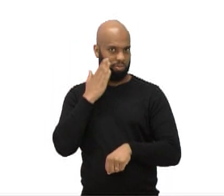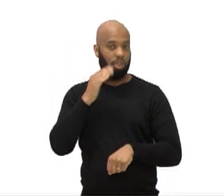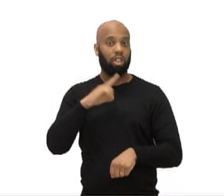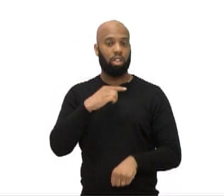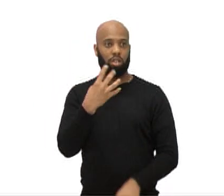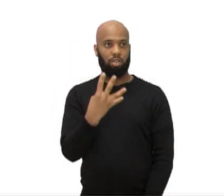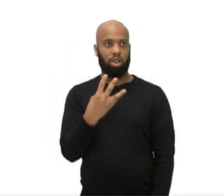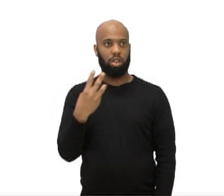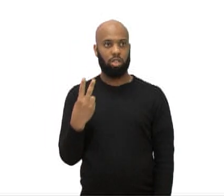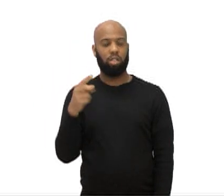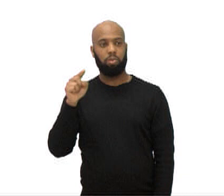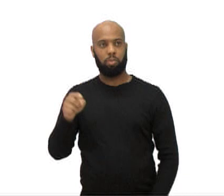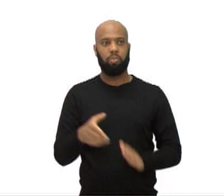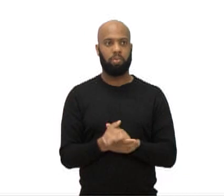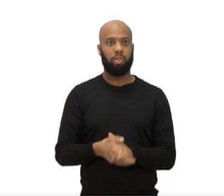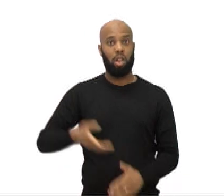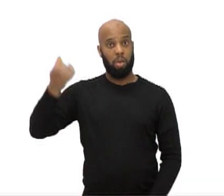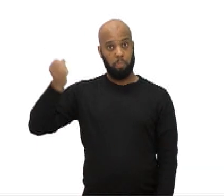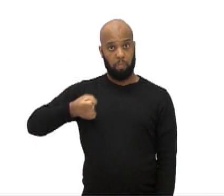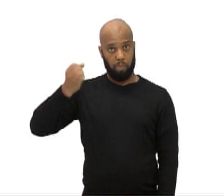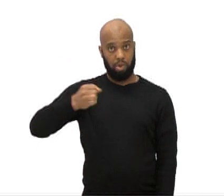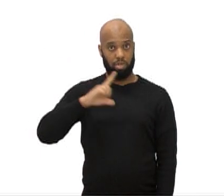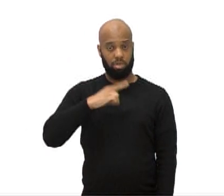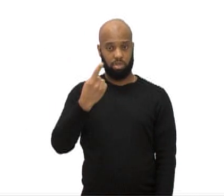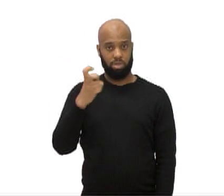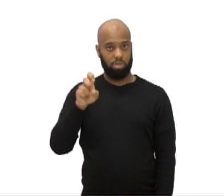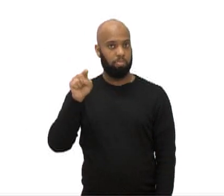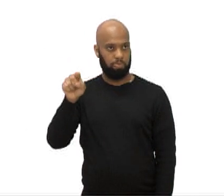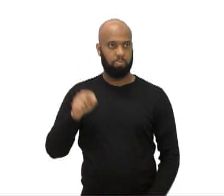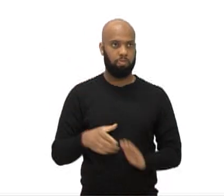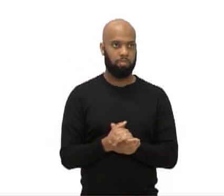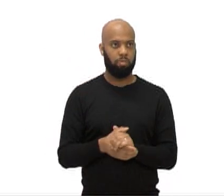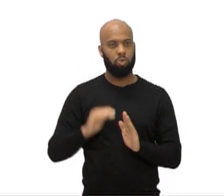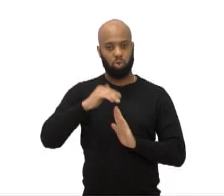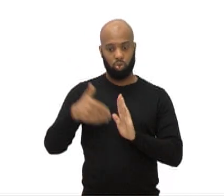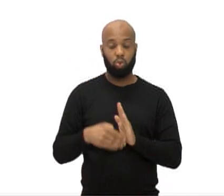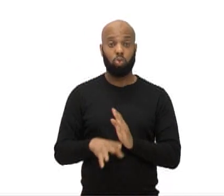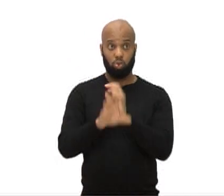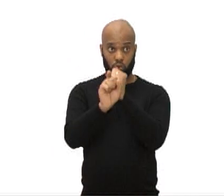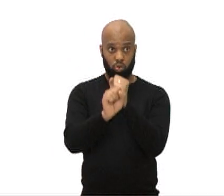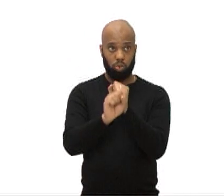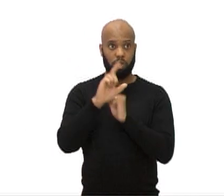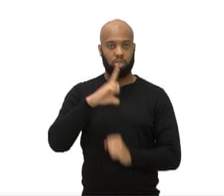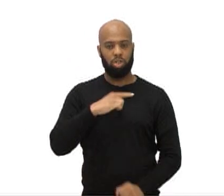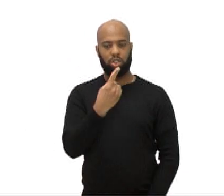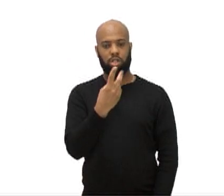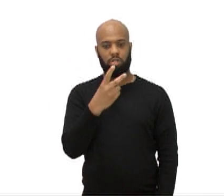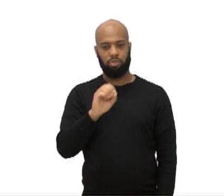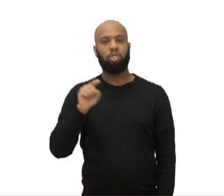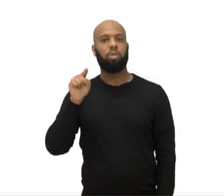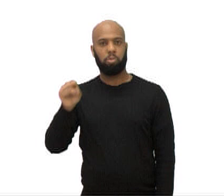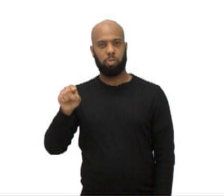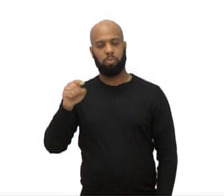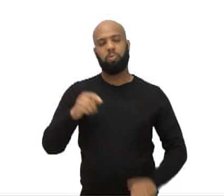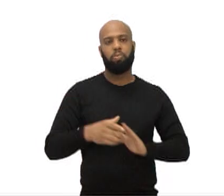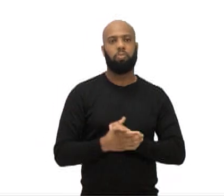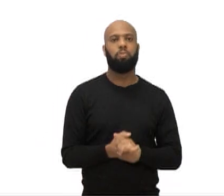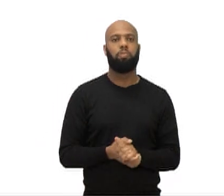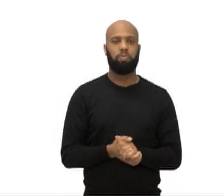mil, brancos, 15 mil. E o total, como nós já falamos, 120